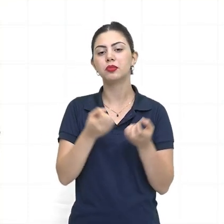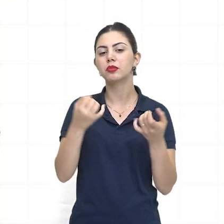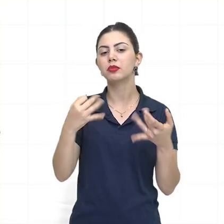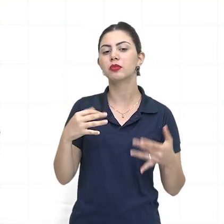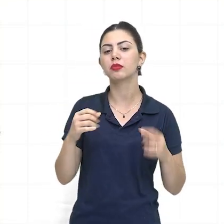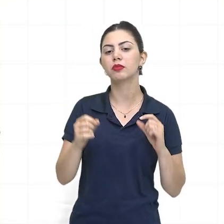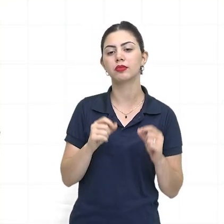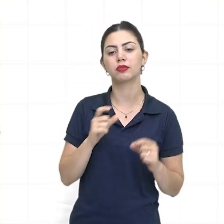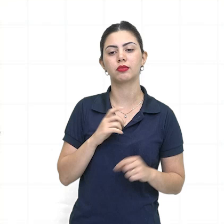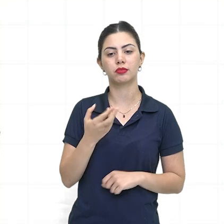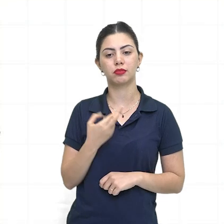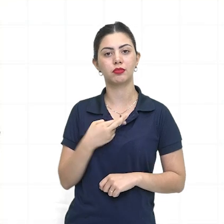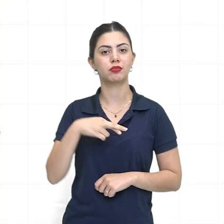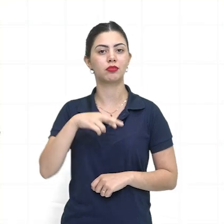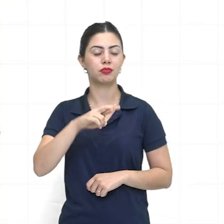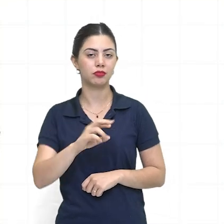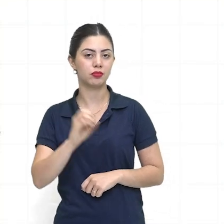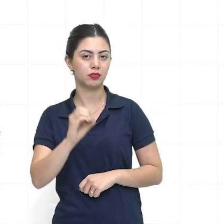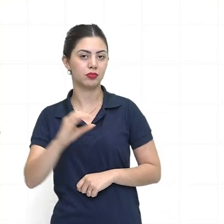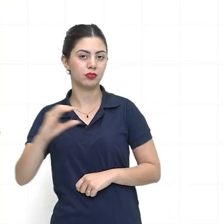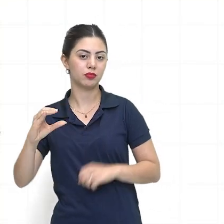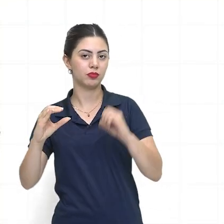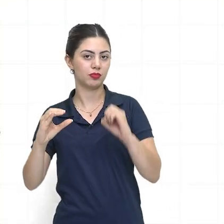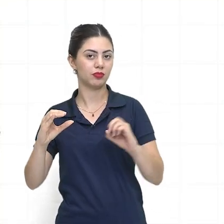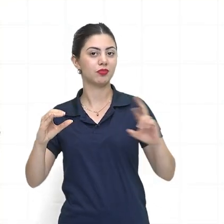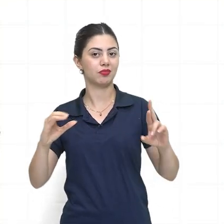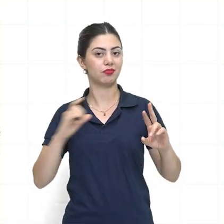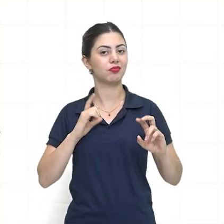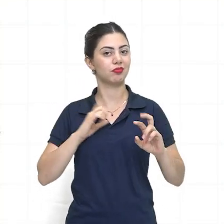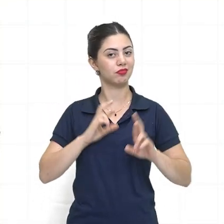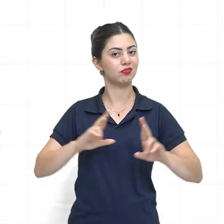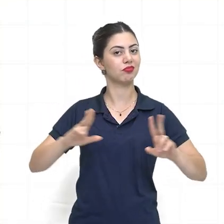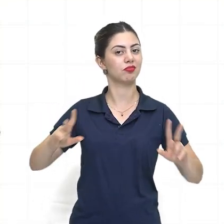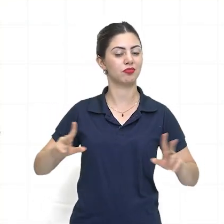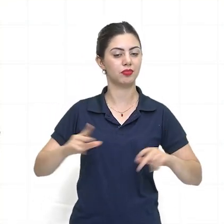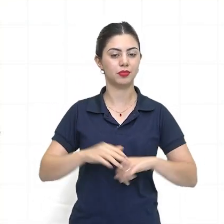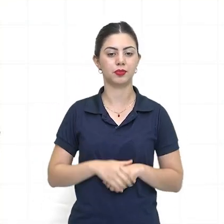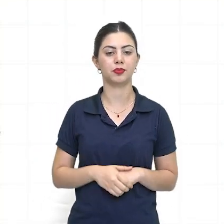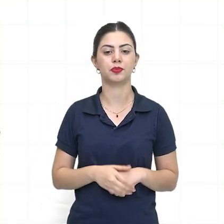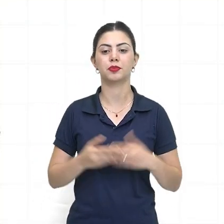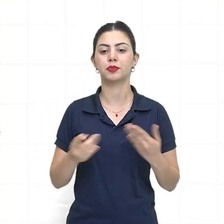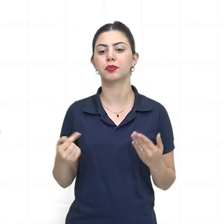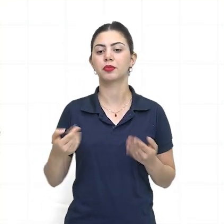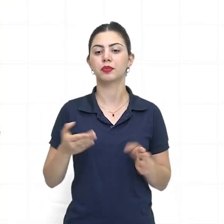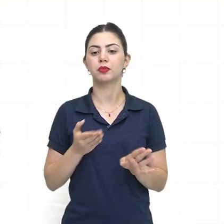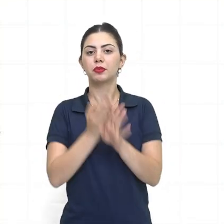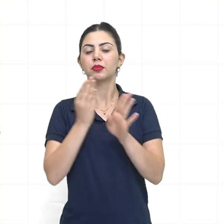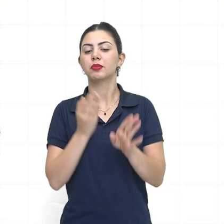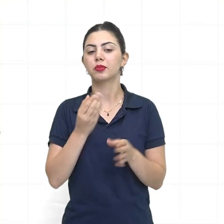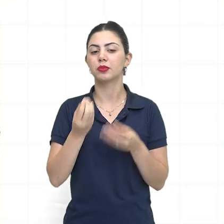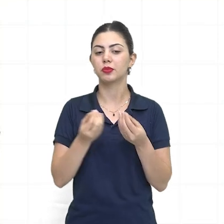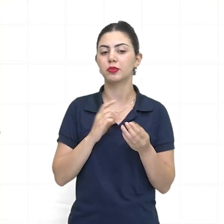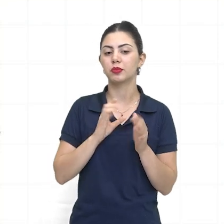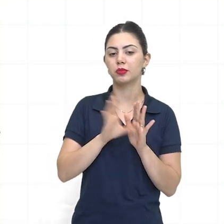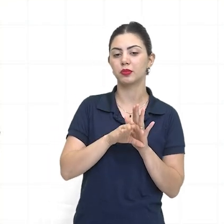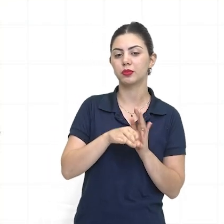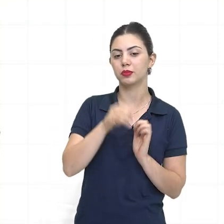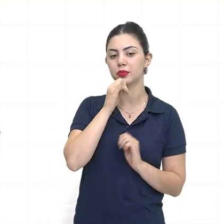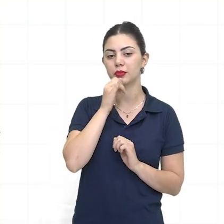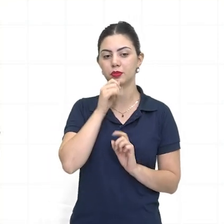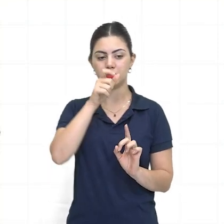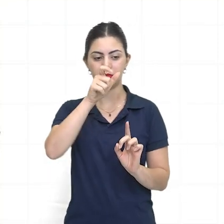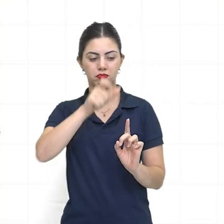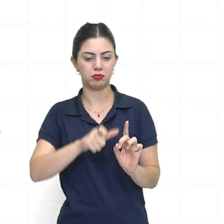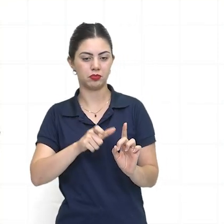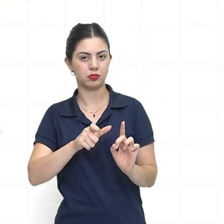entre religiões ocidentais e orientais. Encontra-se a diferenciação entre o conceito de um senhor da